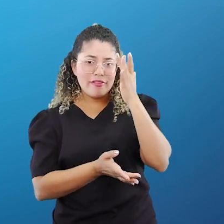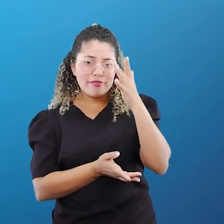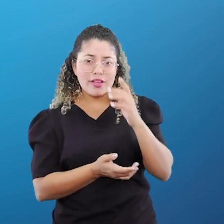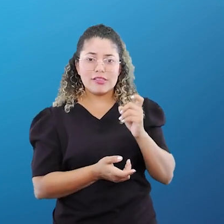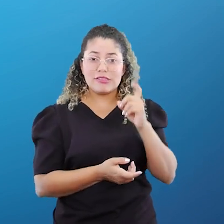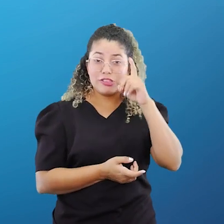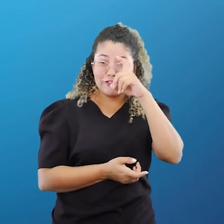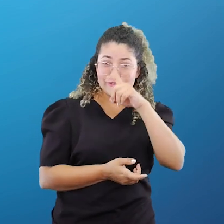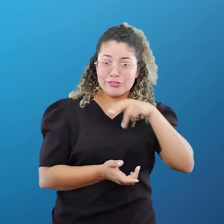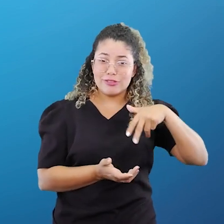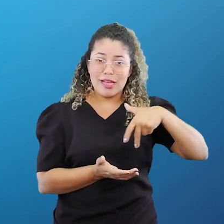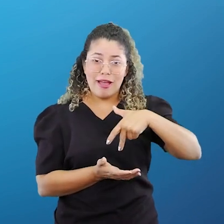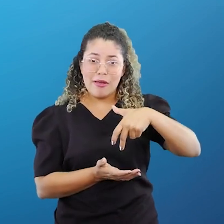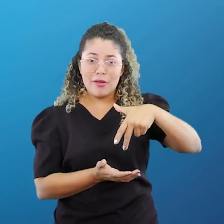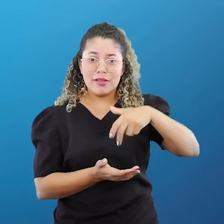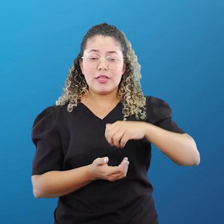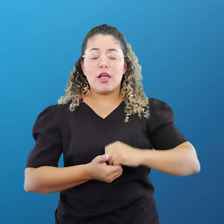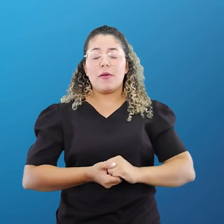facilidade.